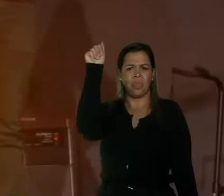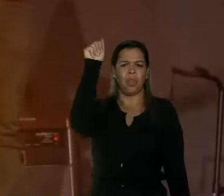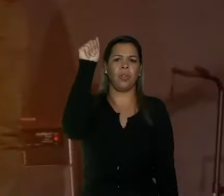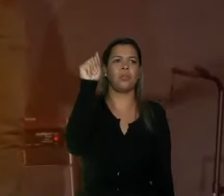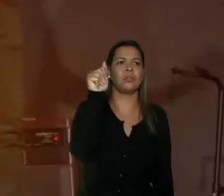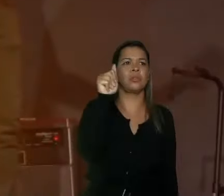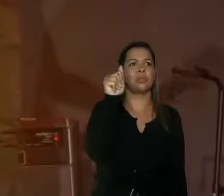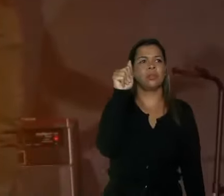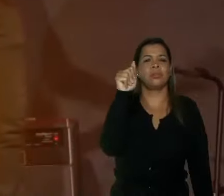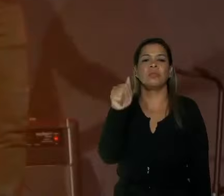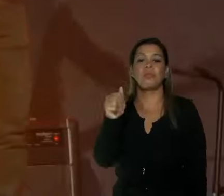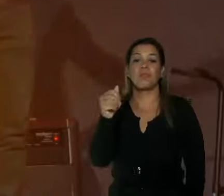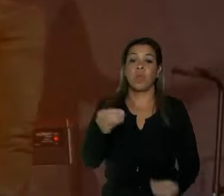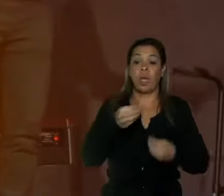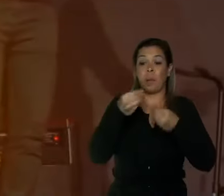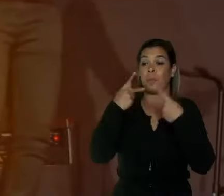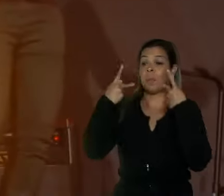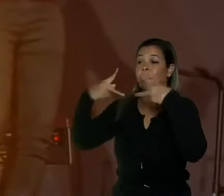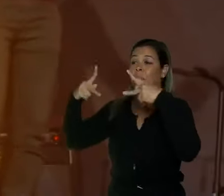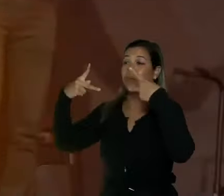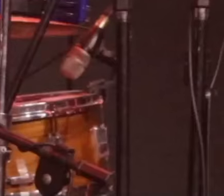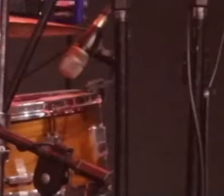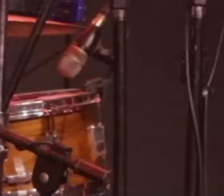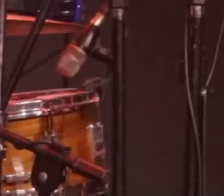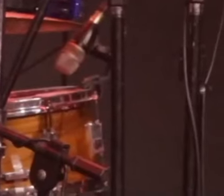pra regar o amor.